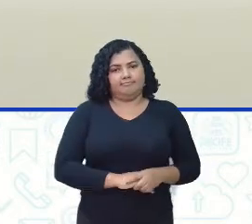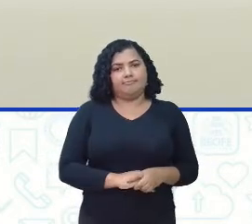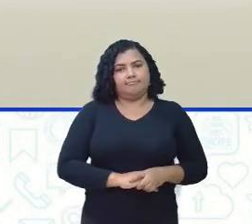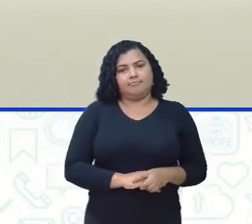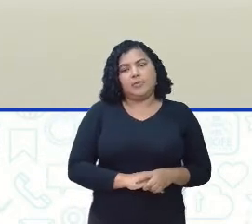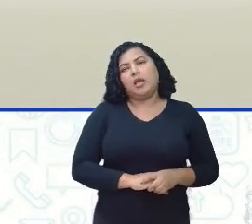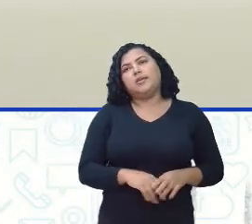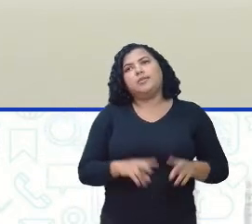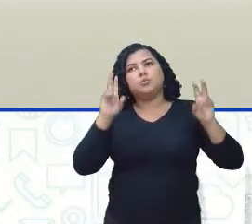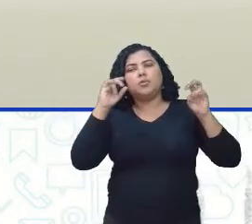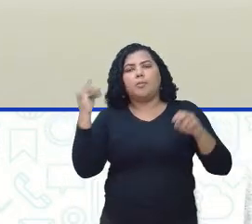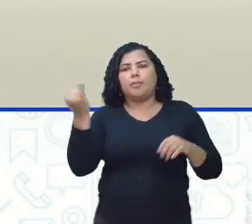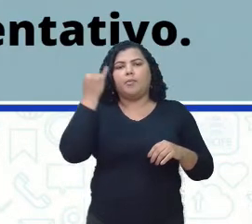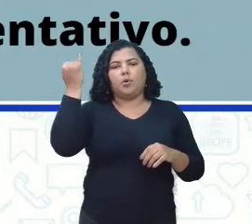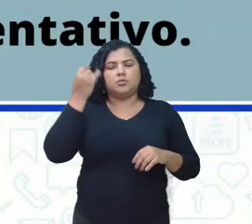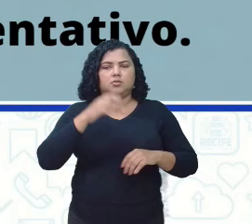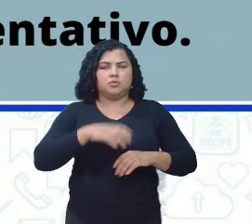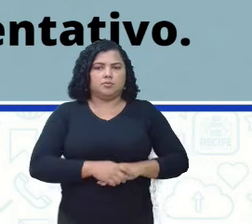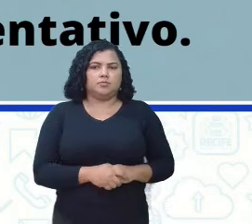de algum tema que ele está ali narrando.